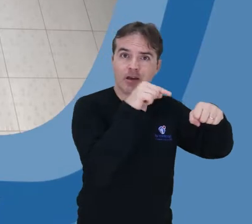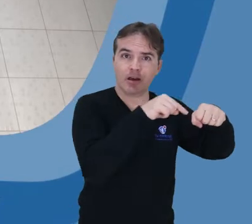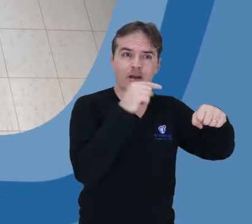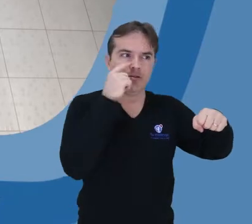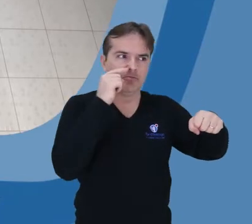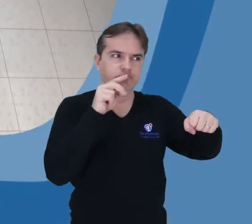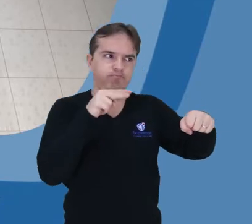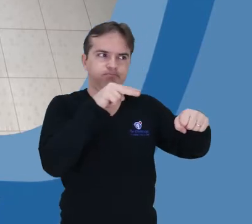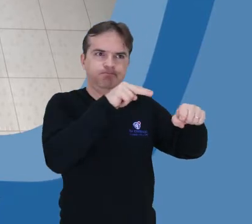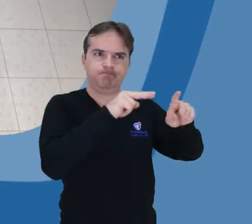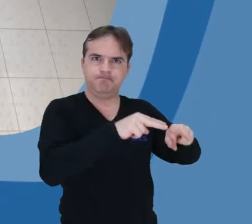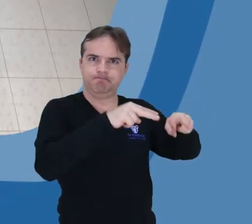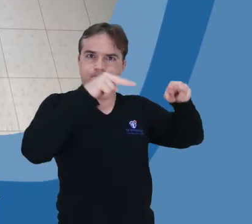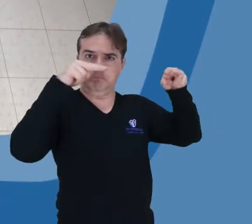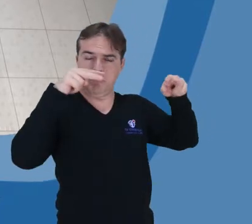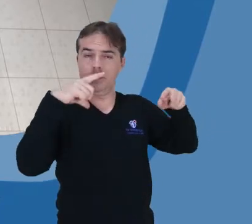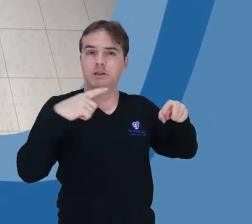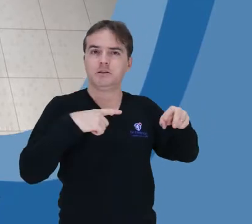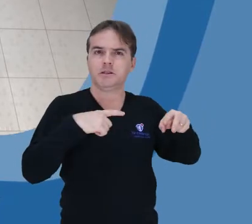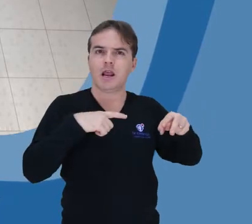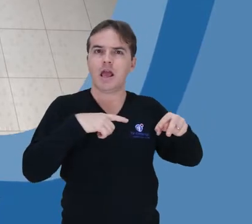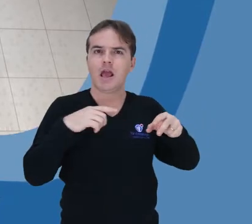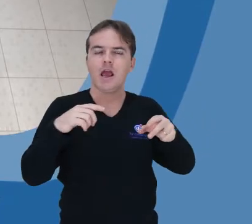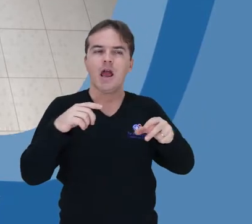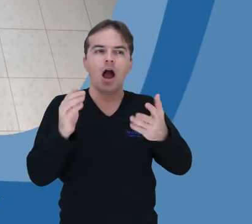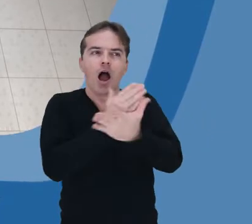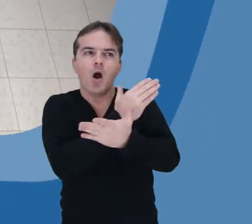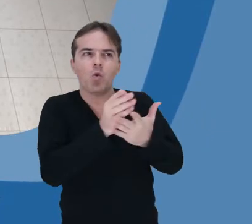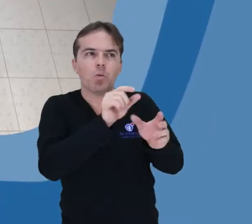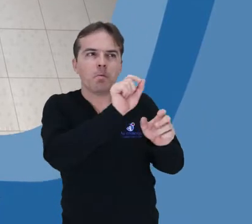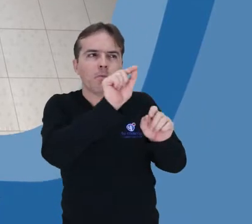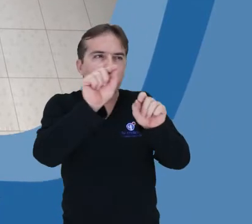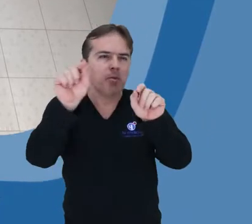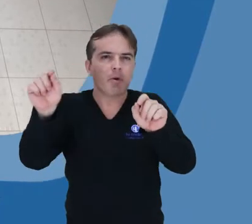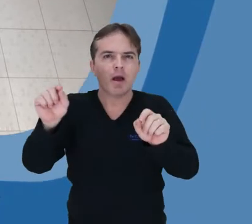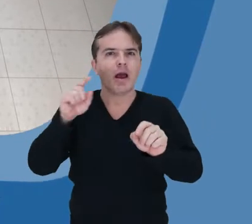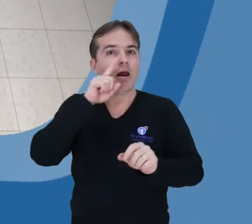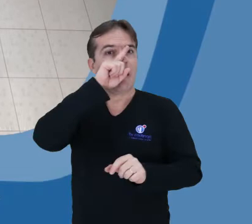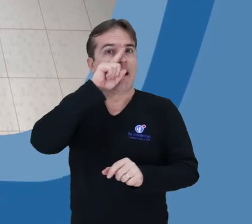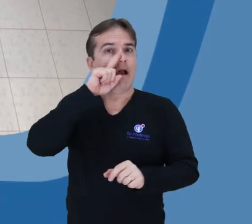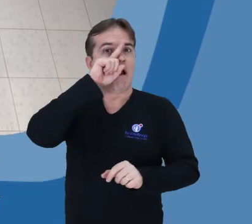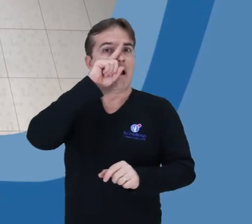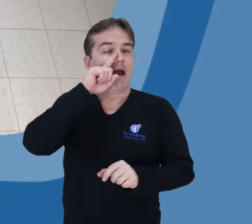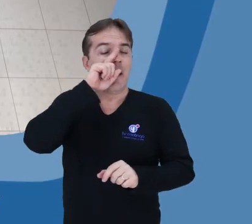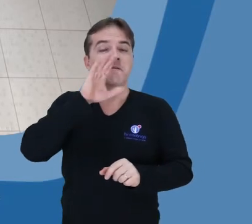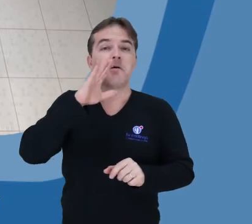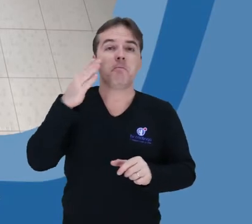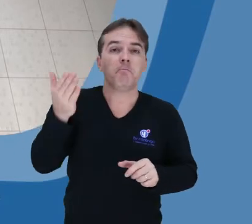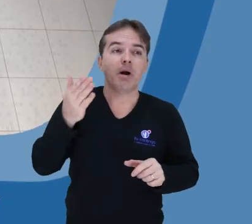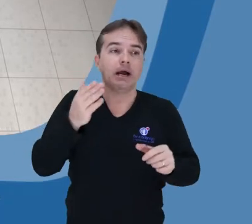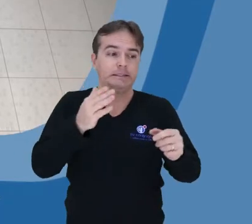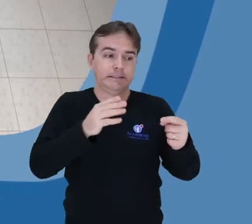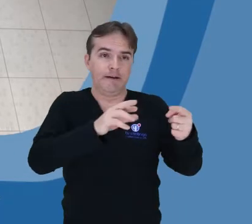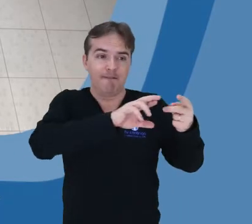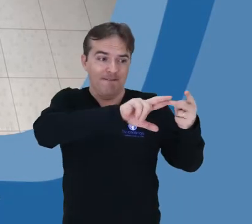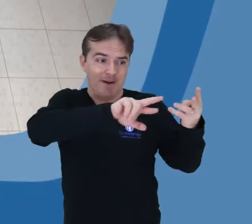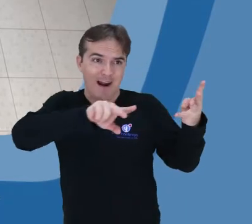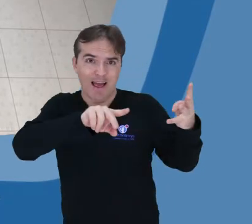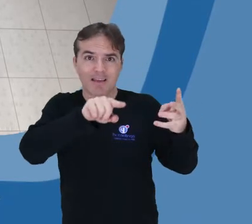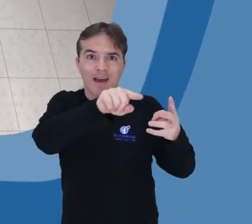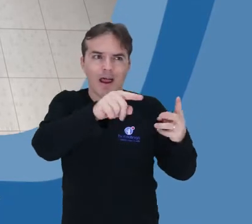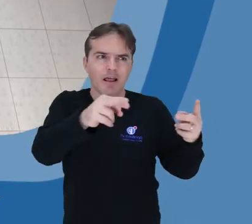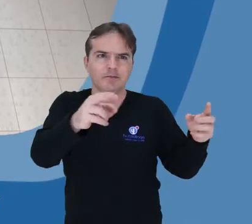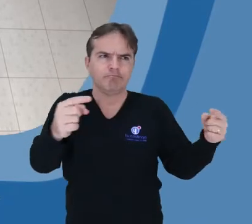casos leves até casos mais graves, e estes indivíduos ainda não estão associados a uma variante específica